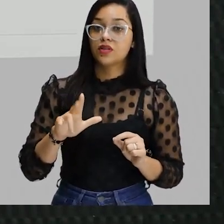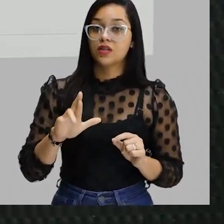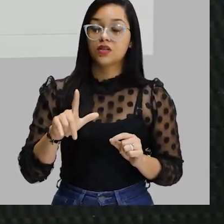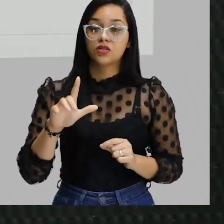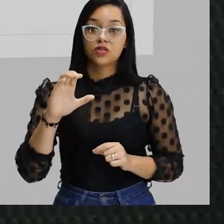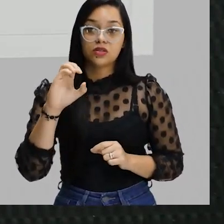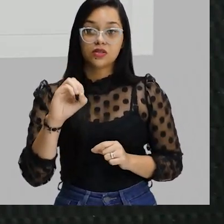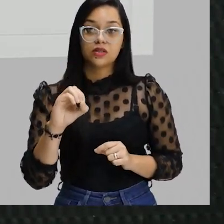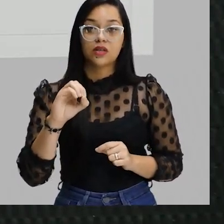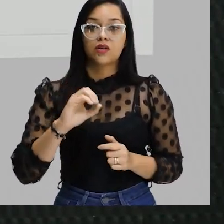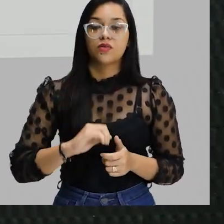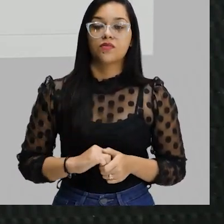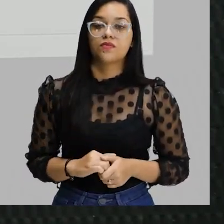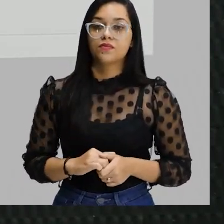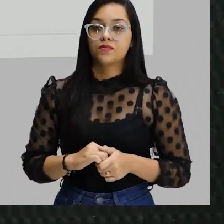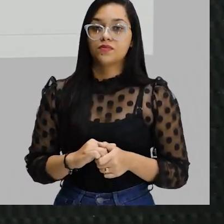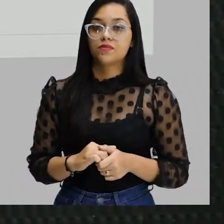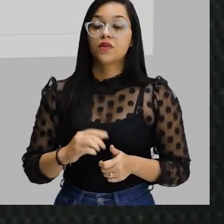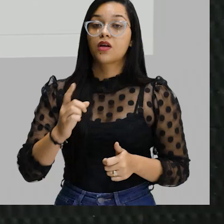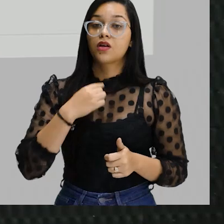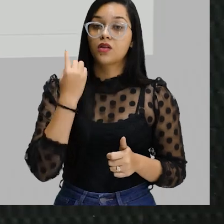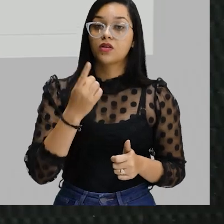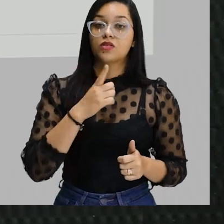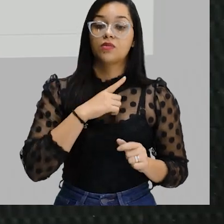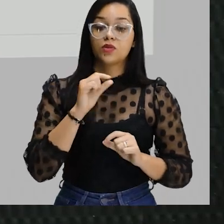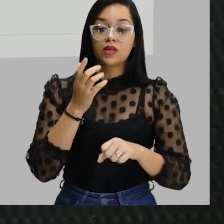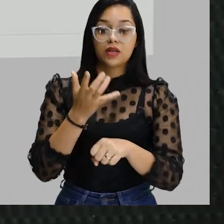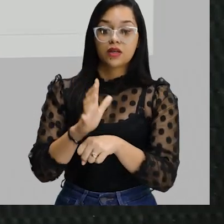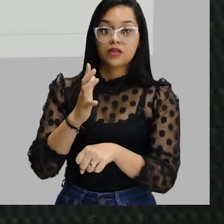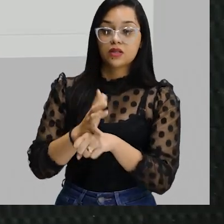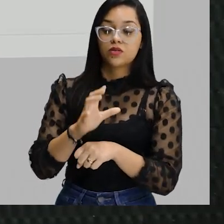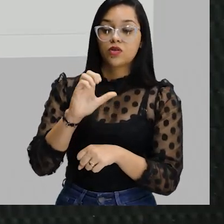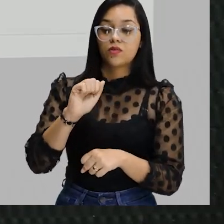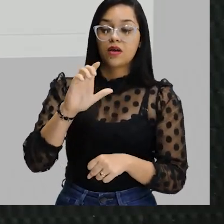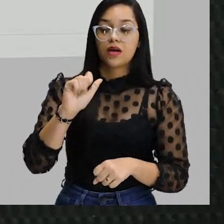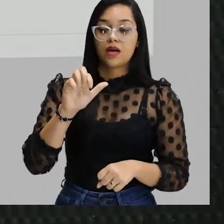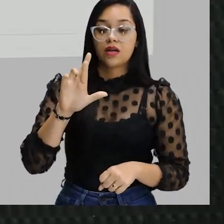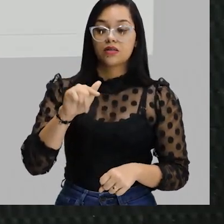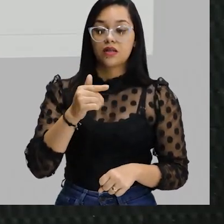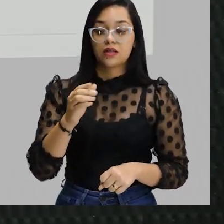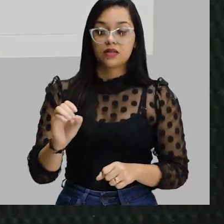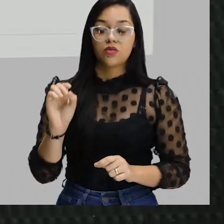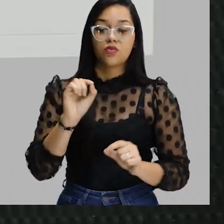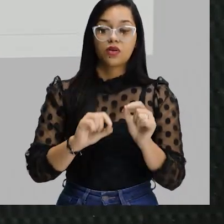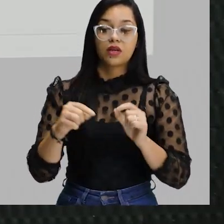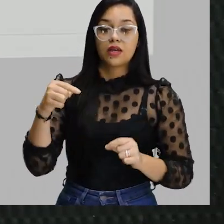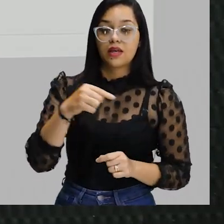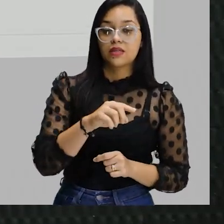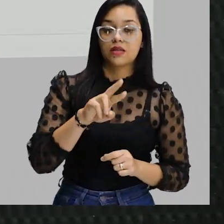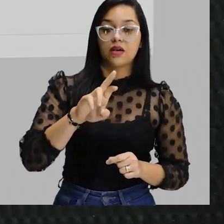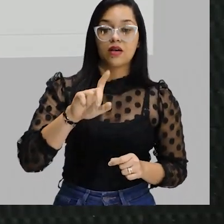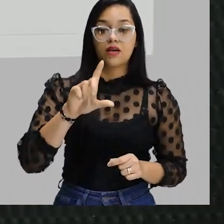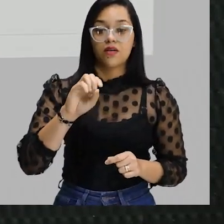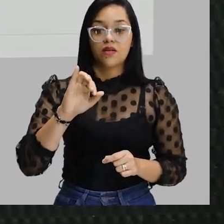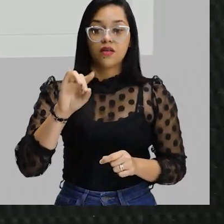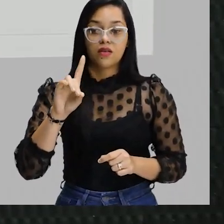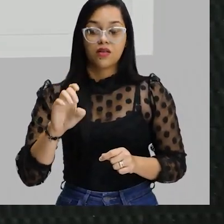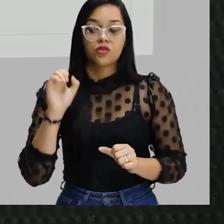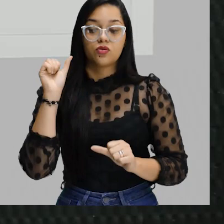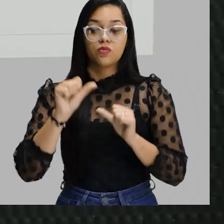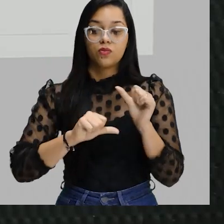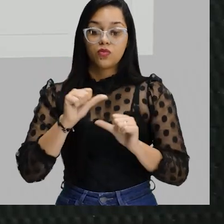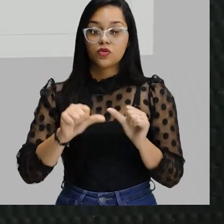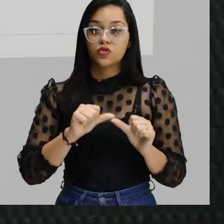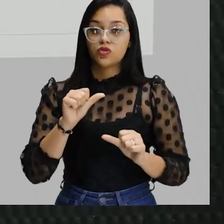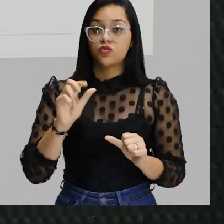zero. Ok? Nós temos a ação de uma aceleração que vai fazer com que essa velocidade ela mude o seu